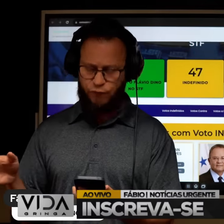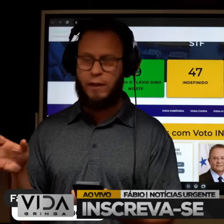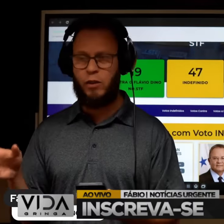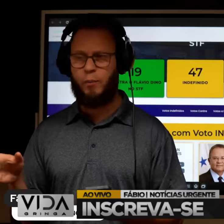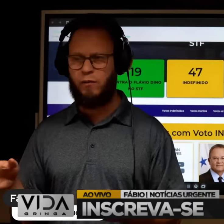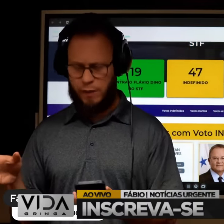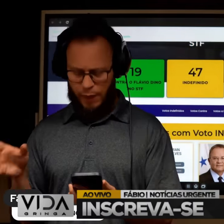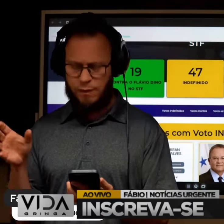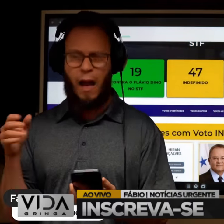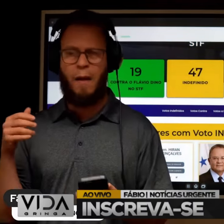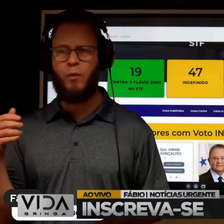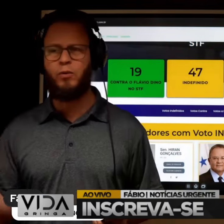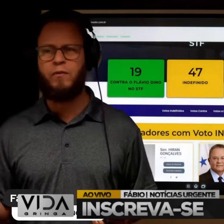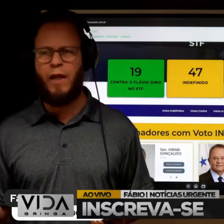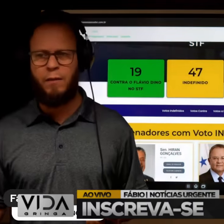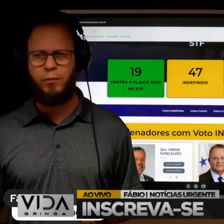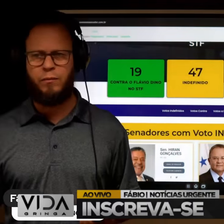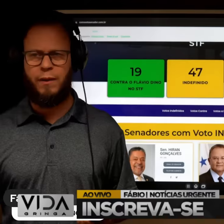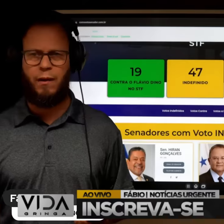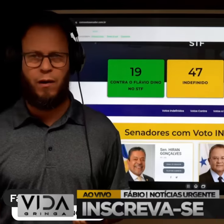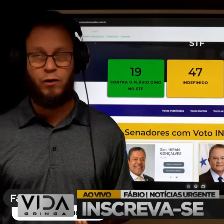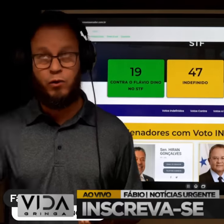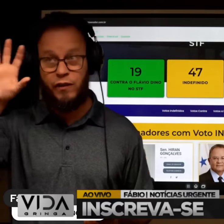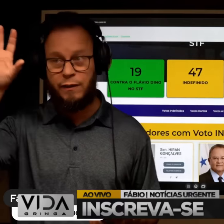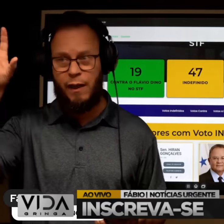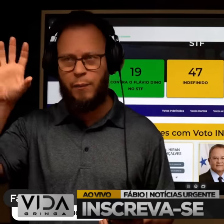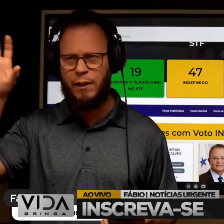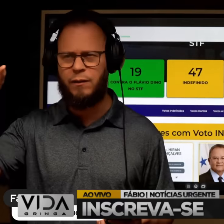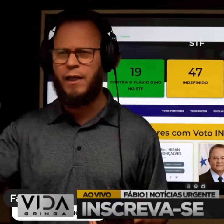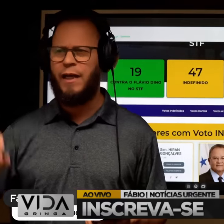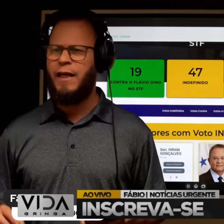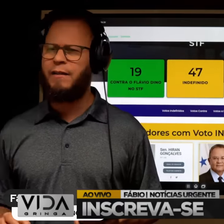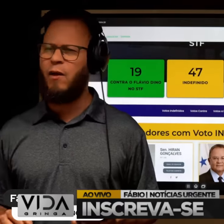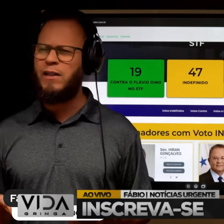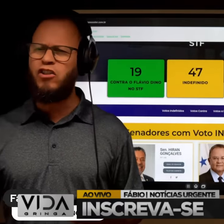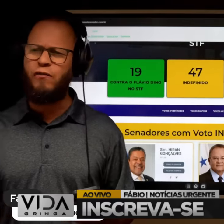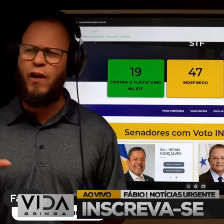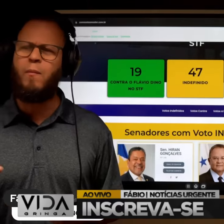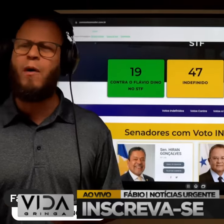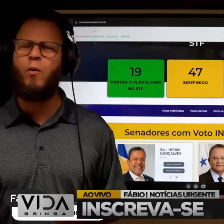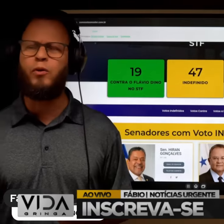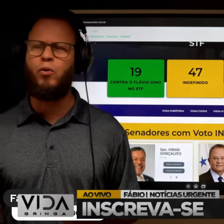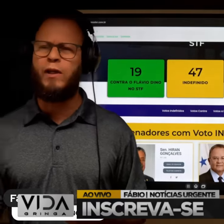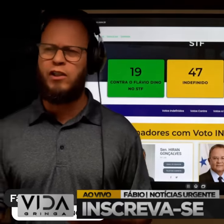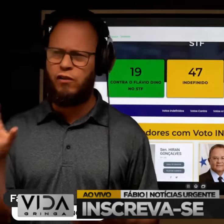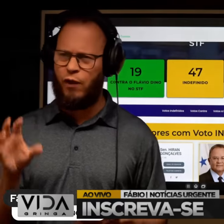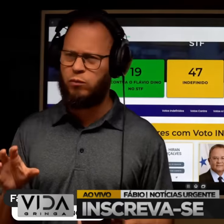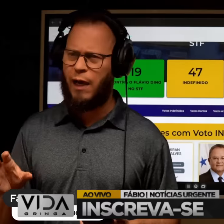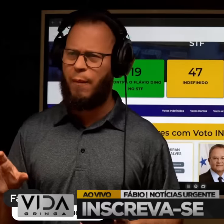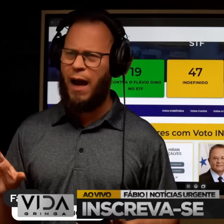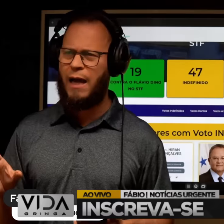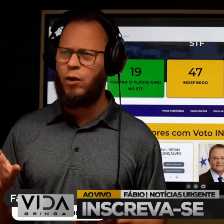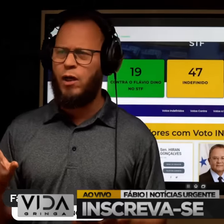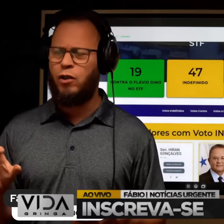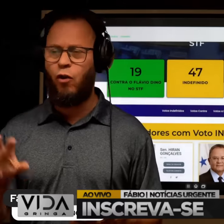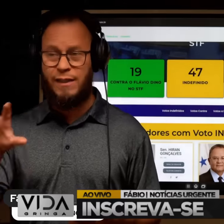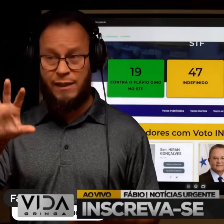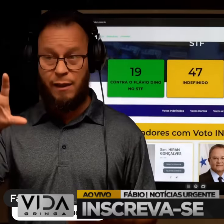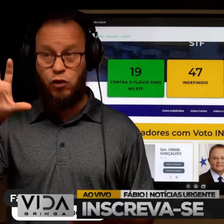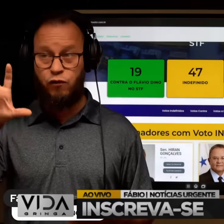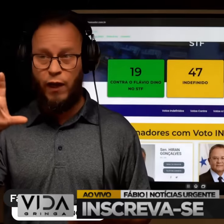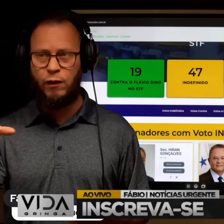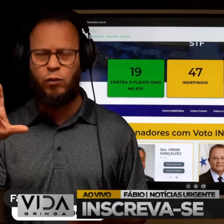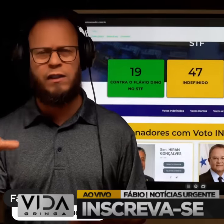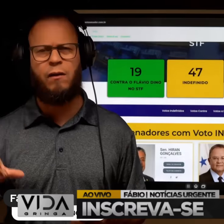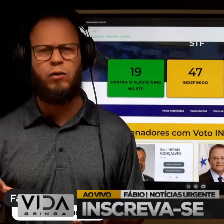já vinha falando para vocês há muito tempo, né? A luz fica atrapalhando. Então a gente vê uma ruptura, a gente vê um trabalho, nós